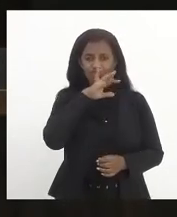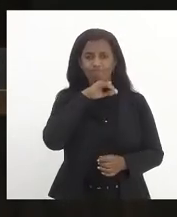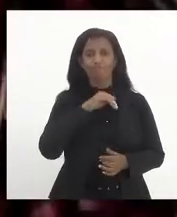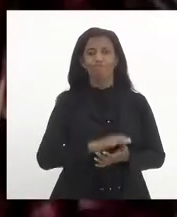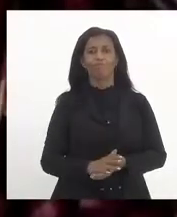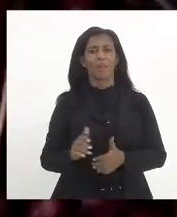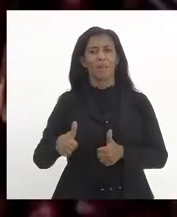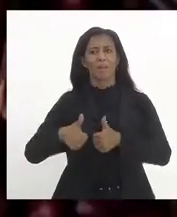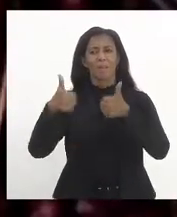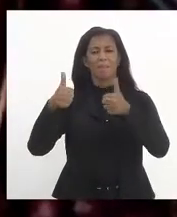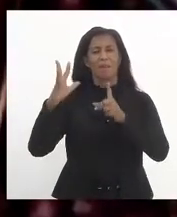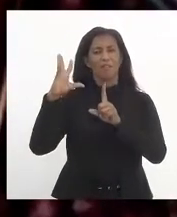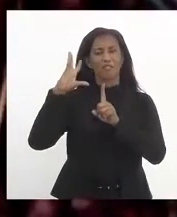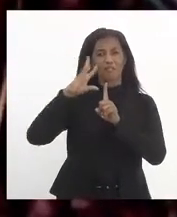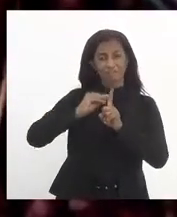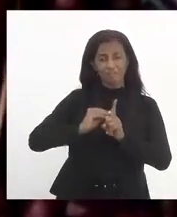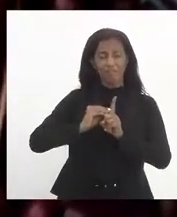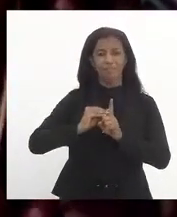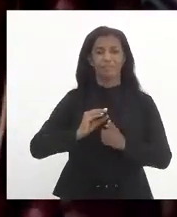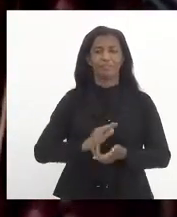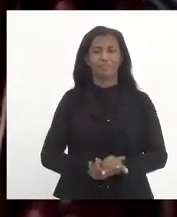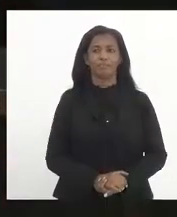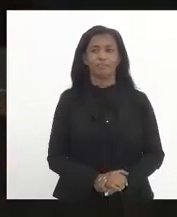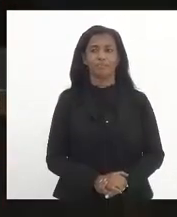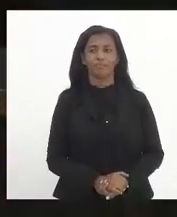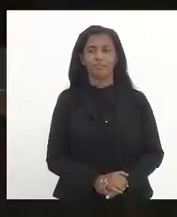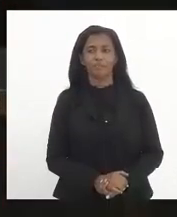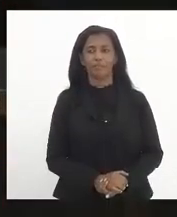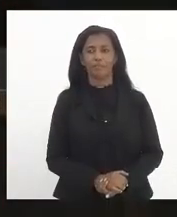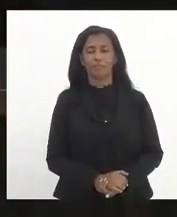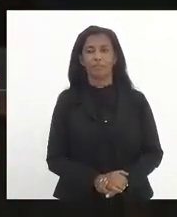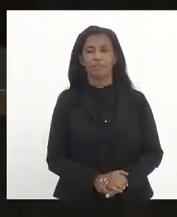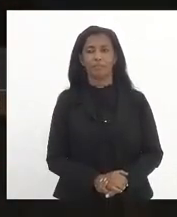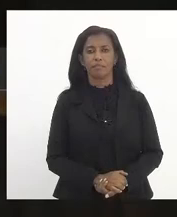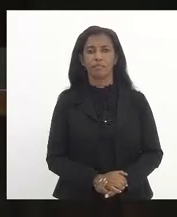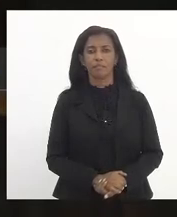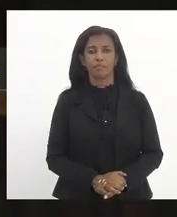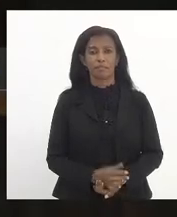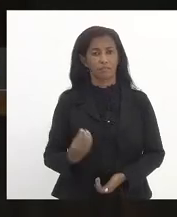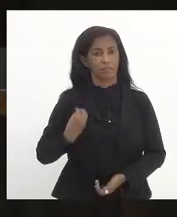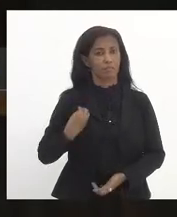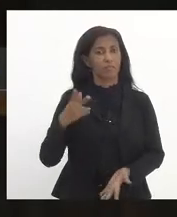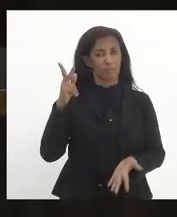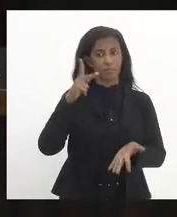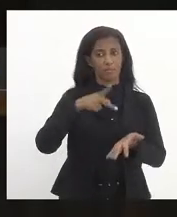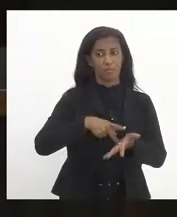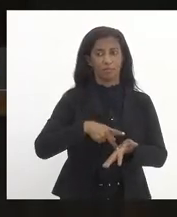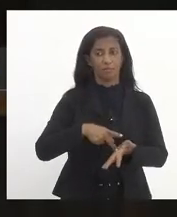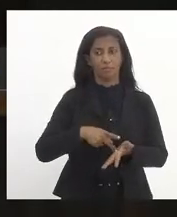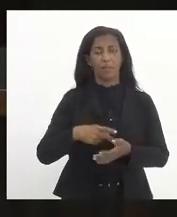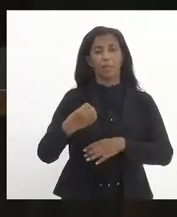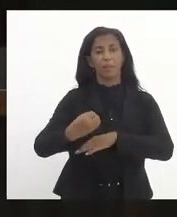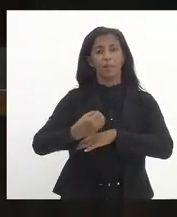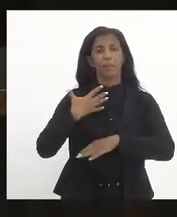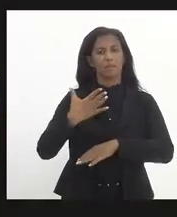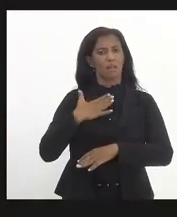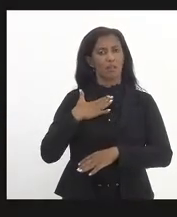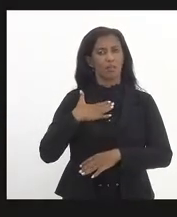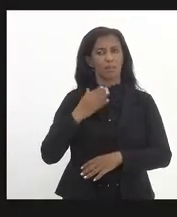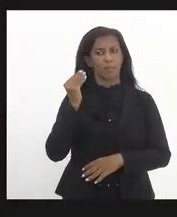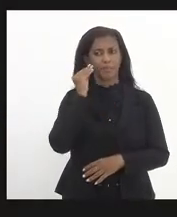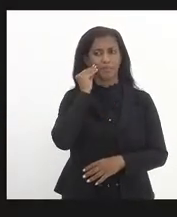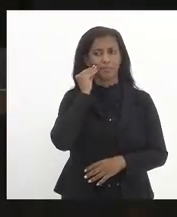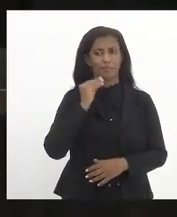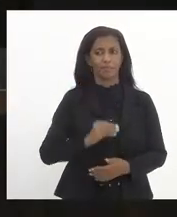Está muito ruim. É melhor ela fechar o som. Tá? Então tem presença, tá bom, enfermeira? Qualquer coisa, manda mensagem aqui para mim. Beijos.